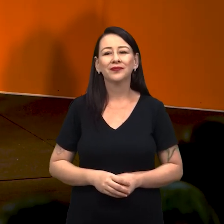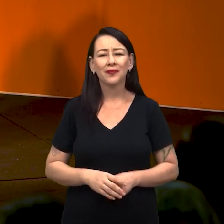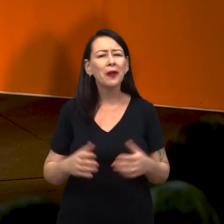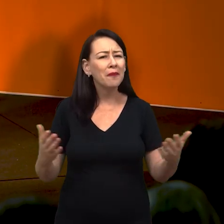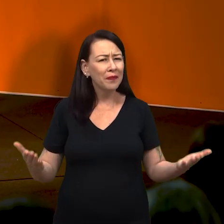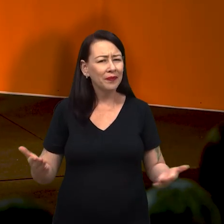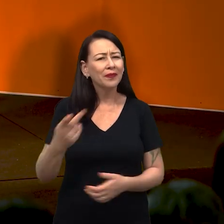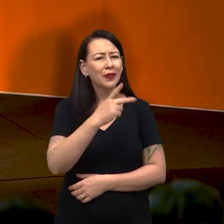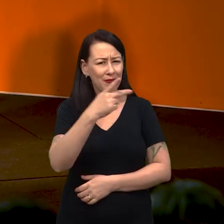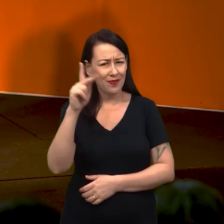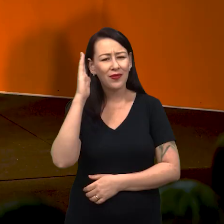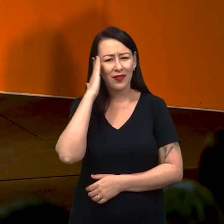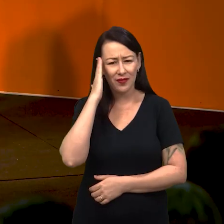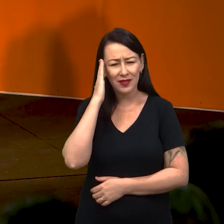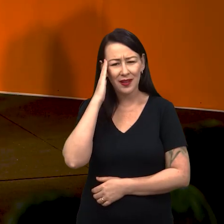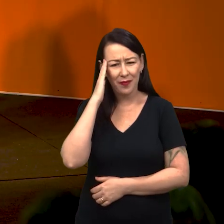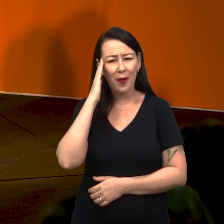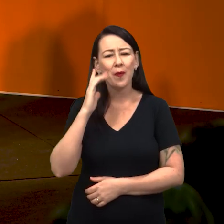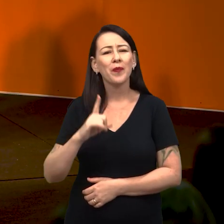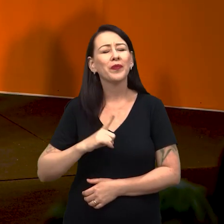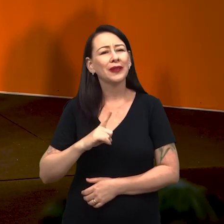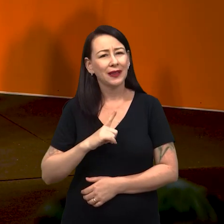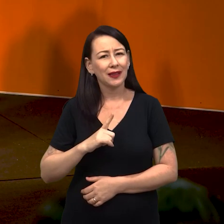Vocês sabiam que o